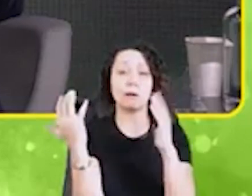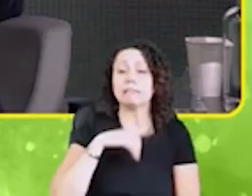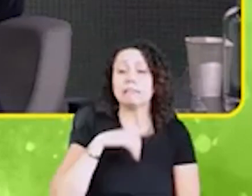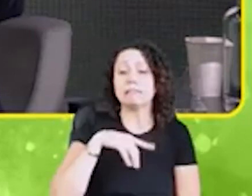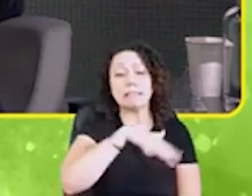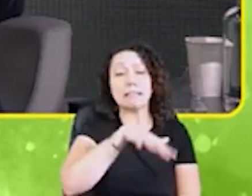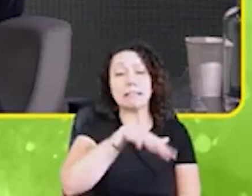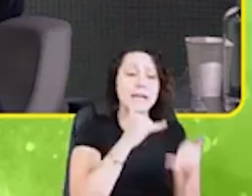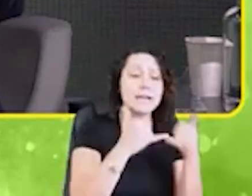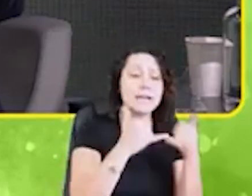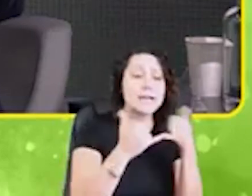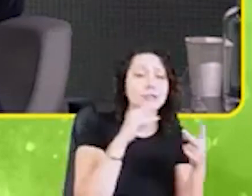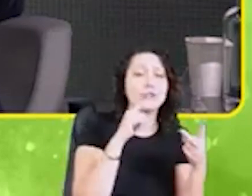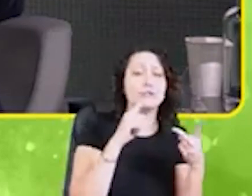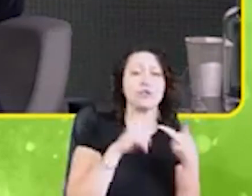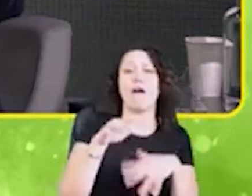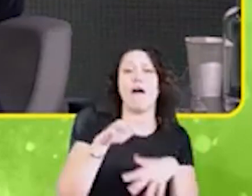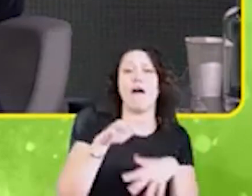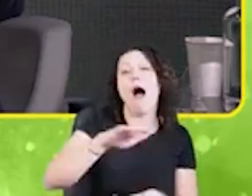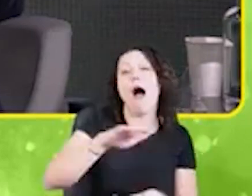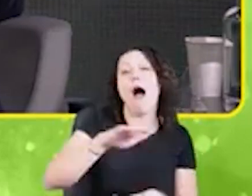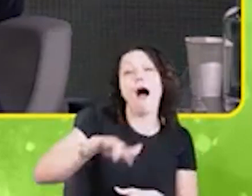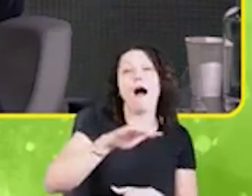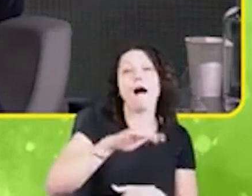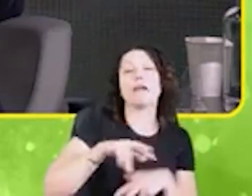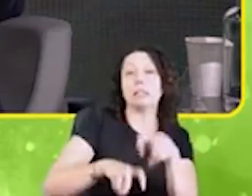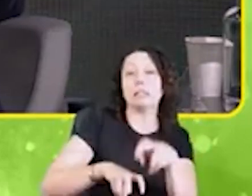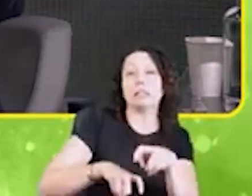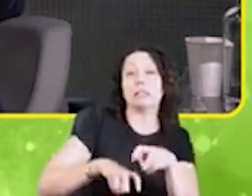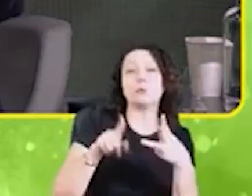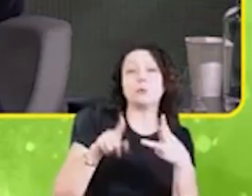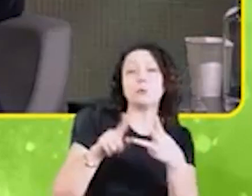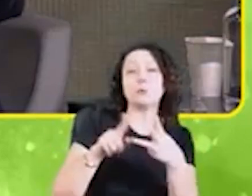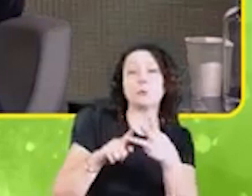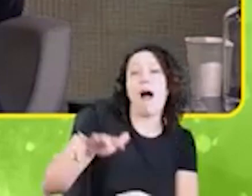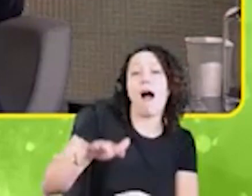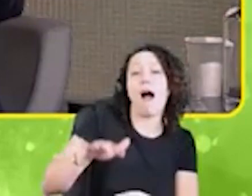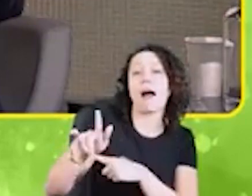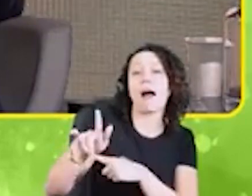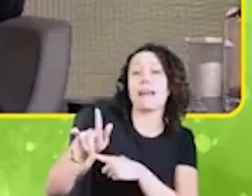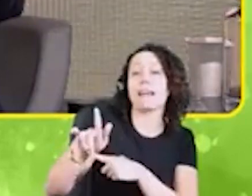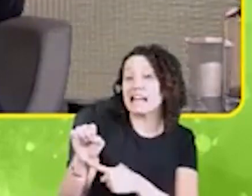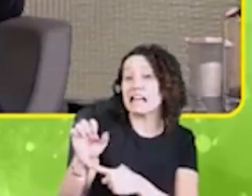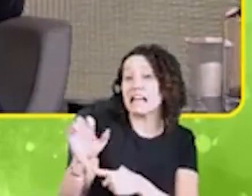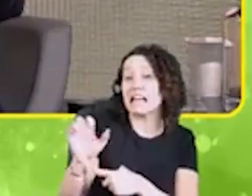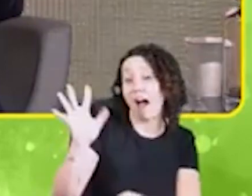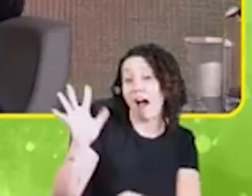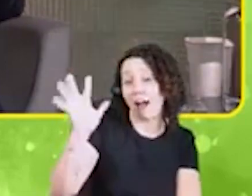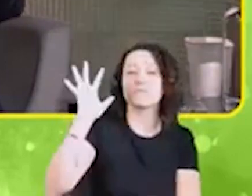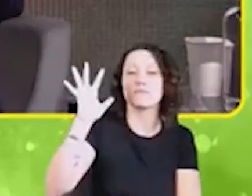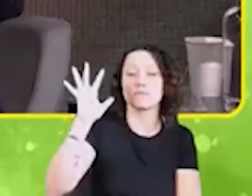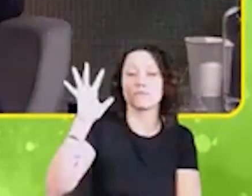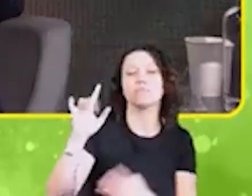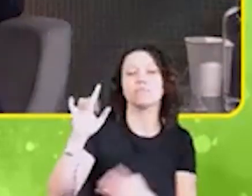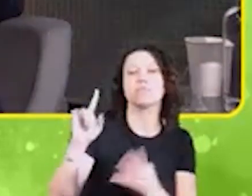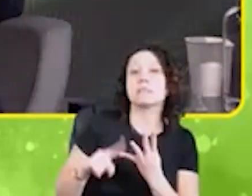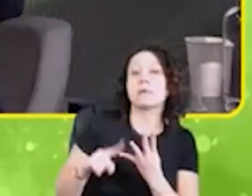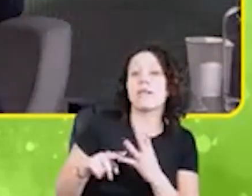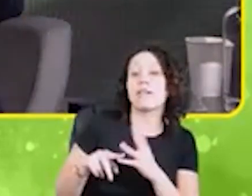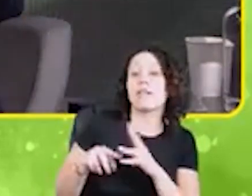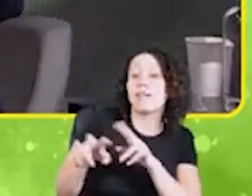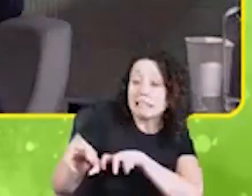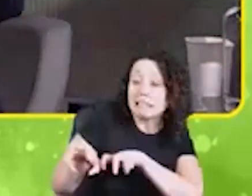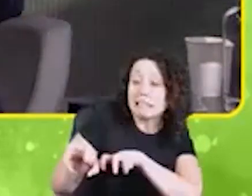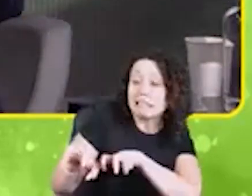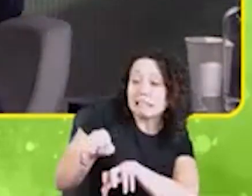de agricultura na área de gás na área de extração novas tecnologias renováveis a questão da nova economia verde Então